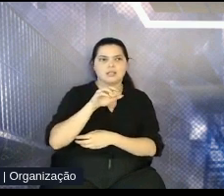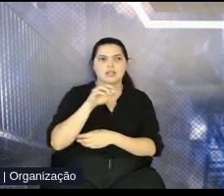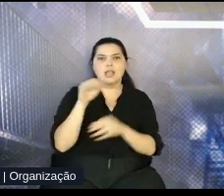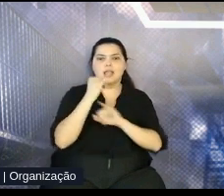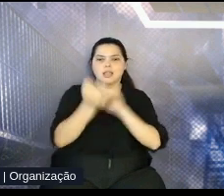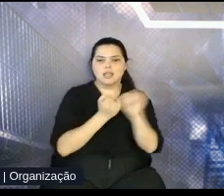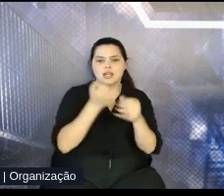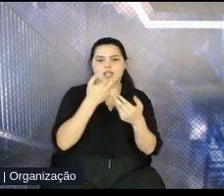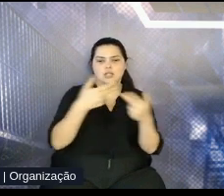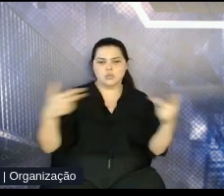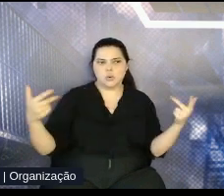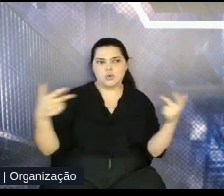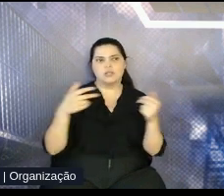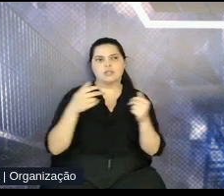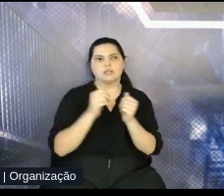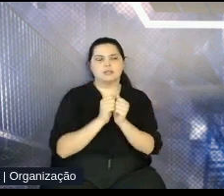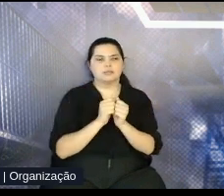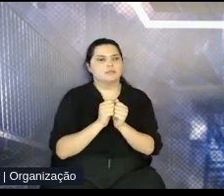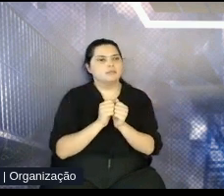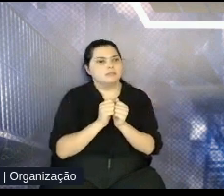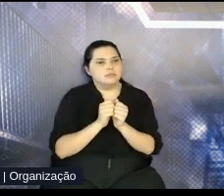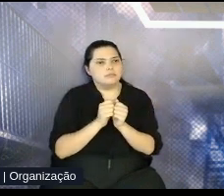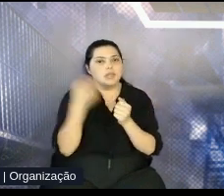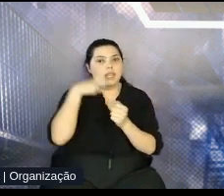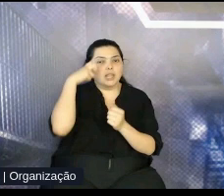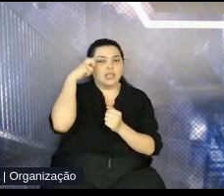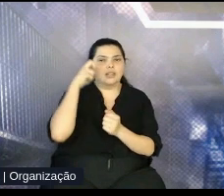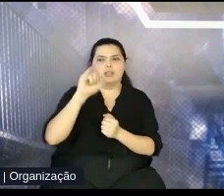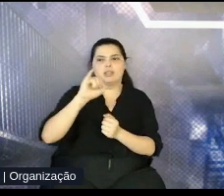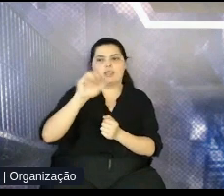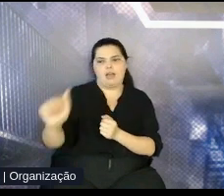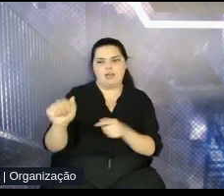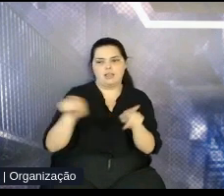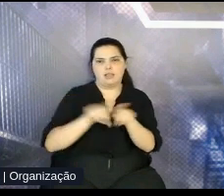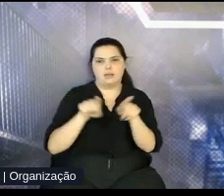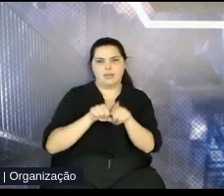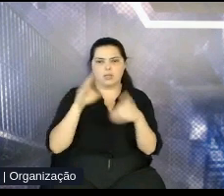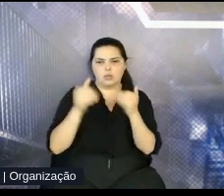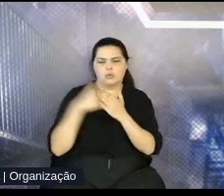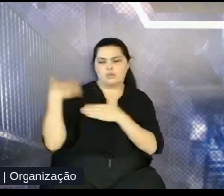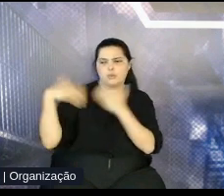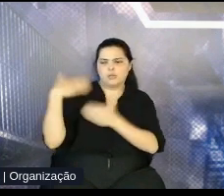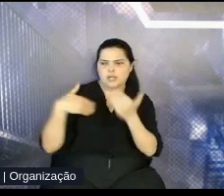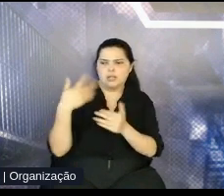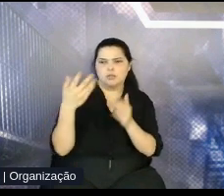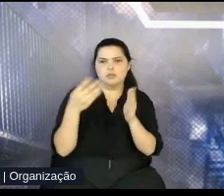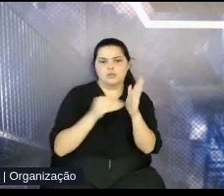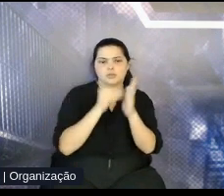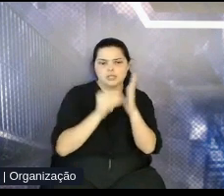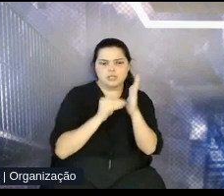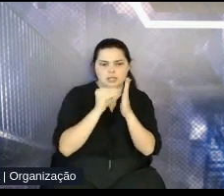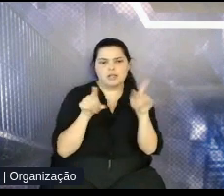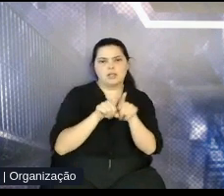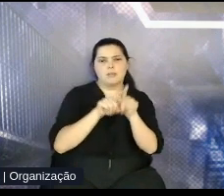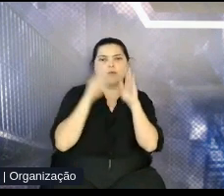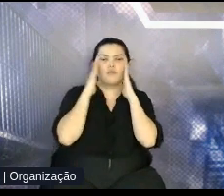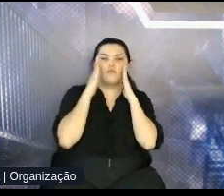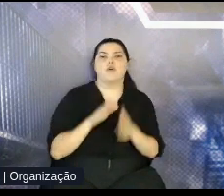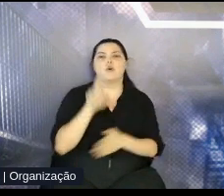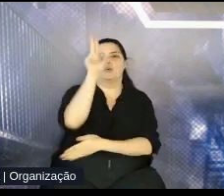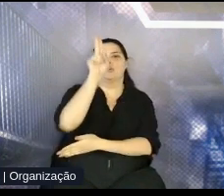todo, sensores, atuadores, inteligência artificial e todo esse processo de design centrado no usuário.